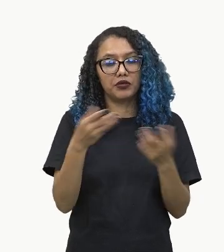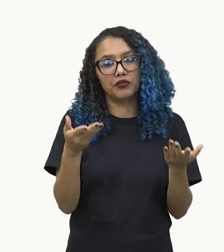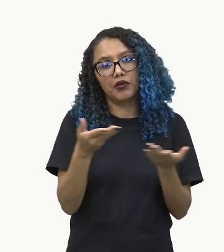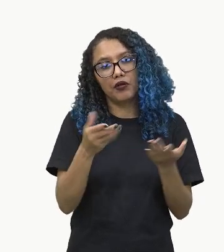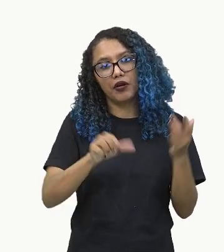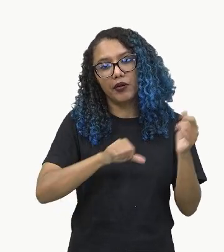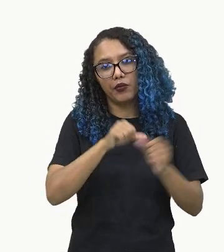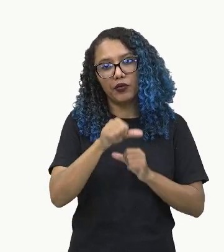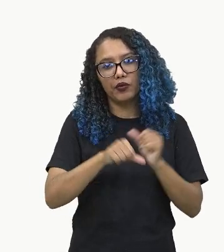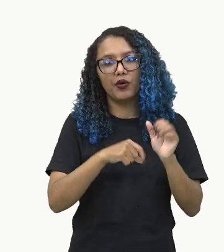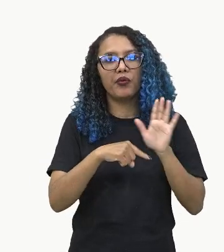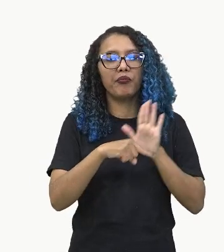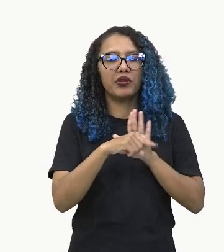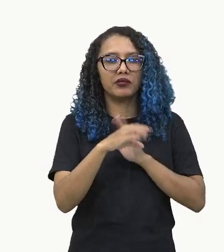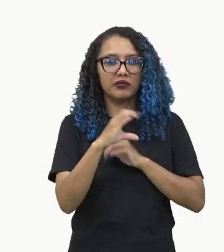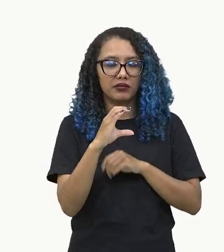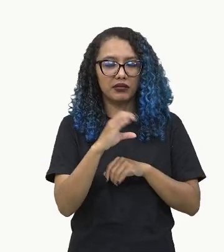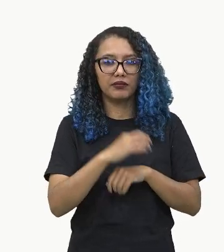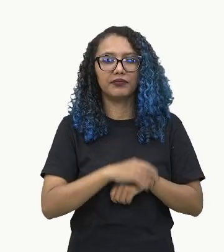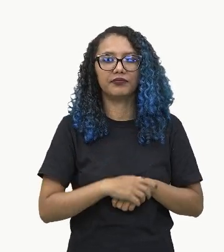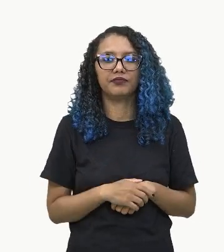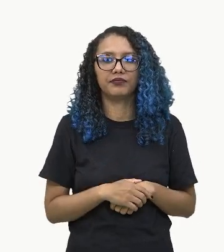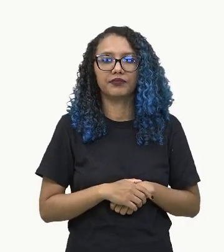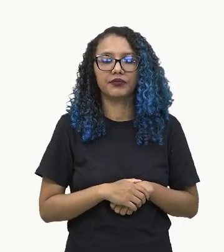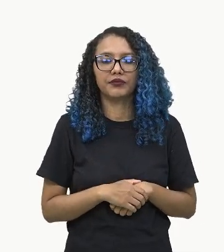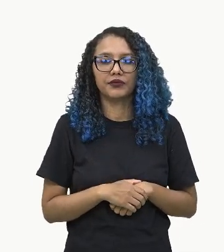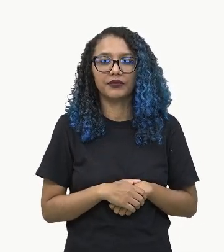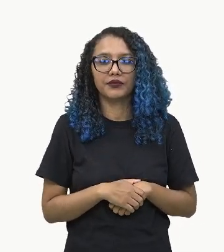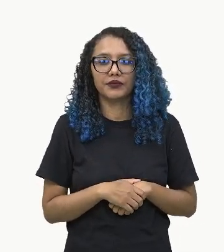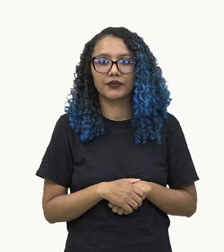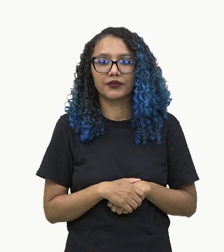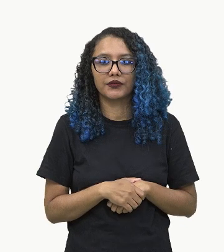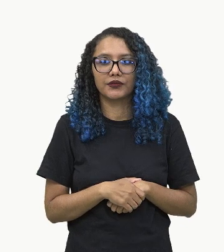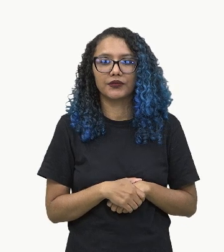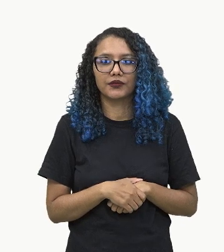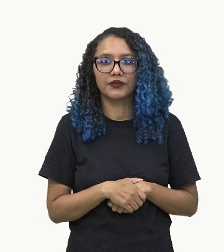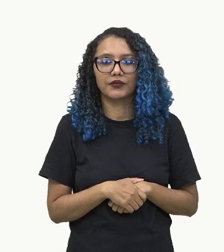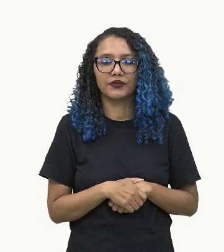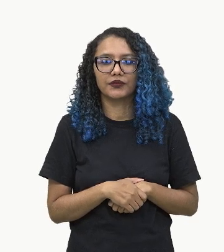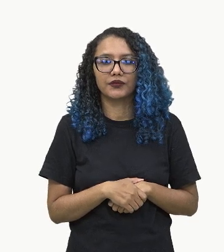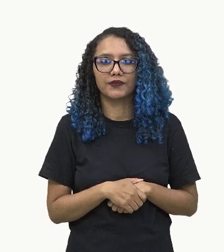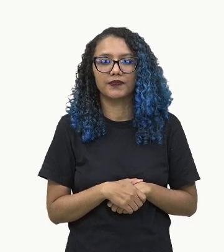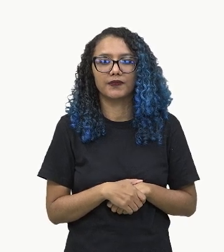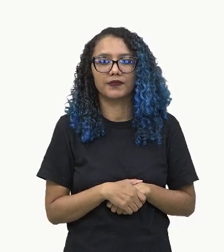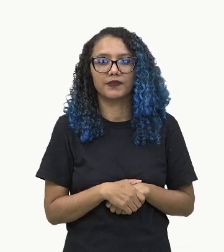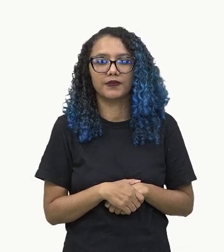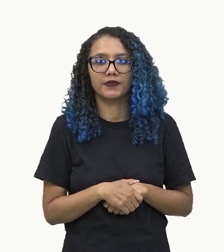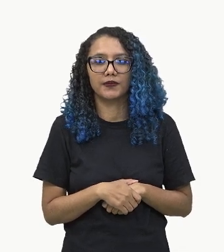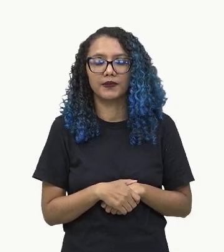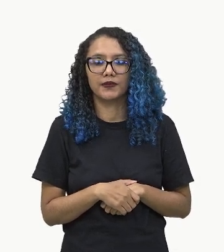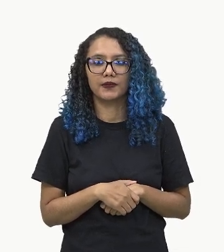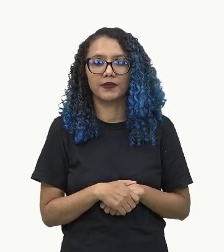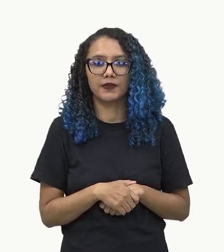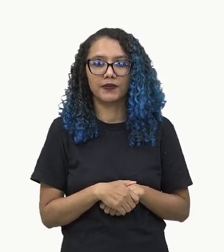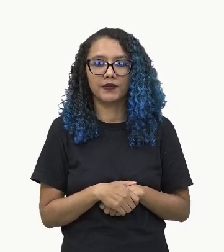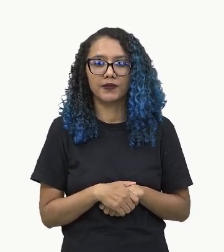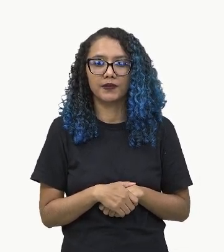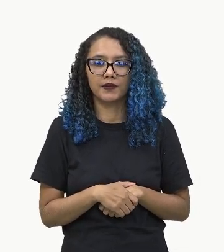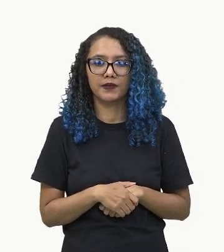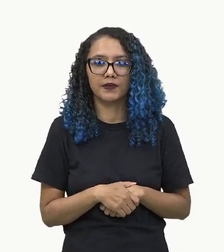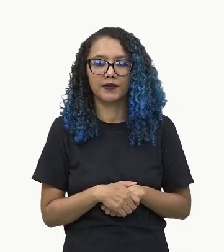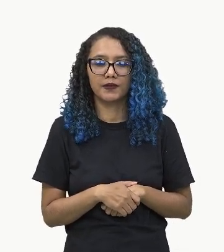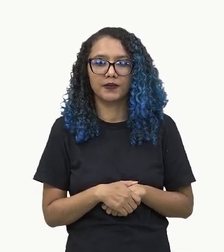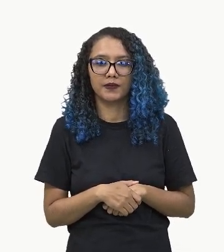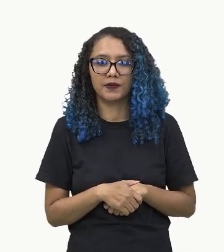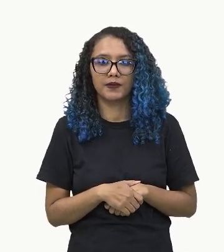positivo, também ficou negativo. Tá bom? Então aqui a